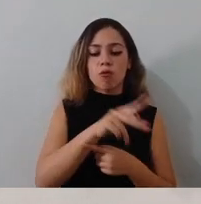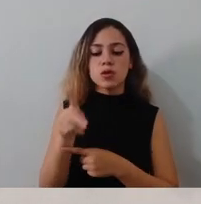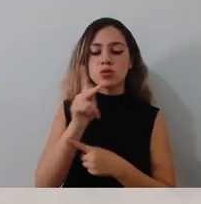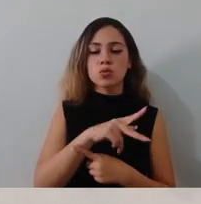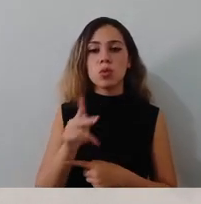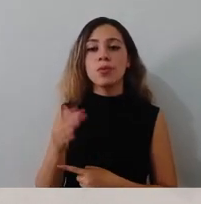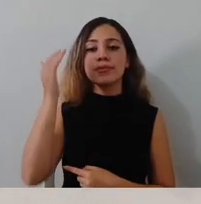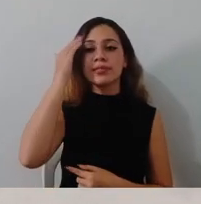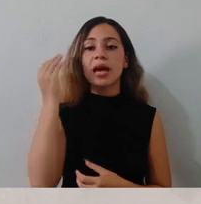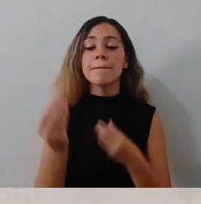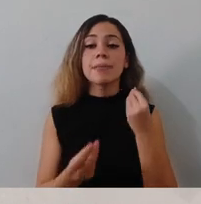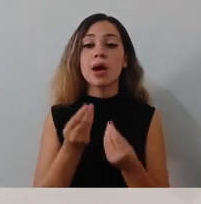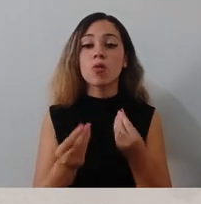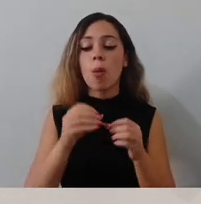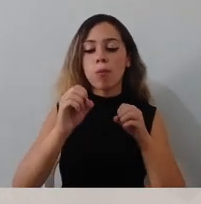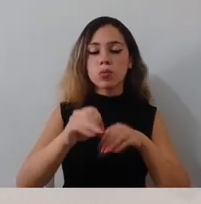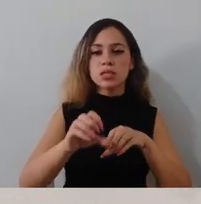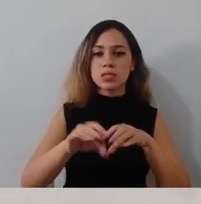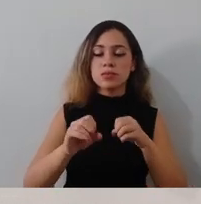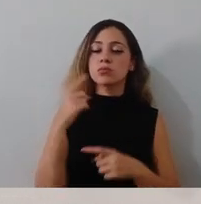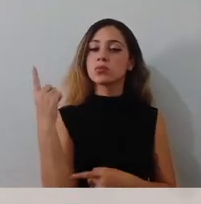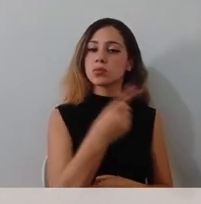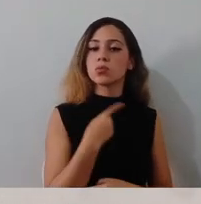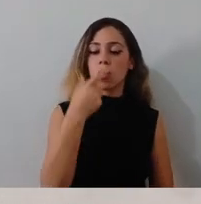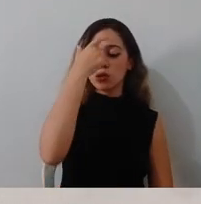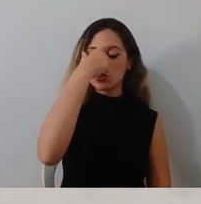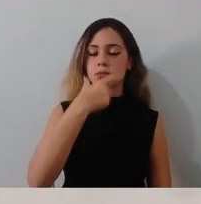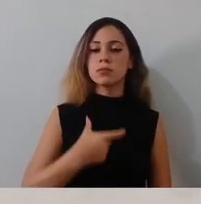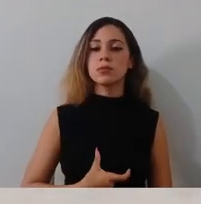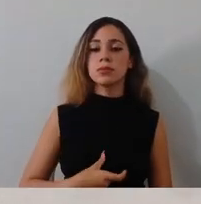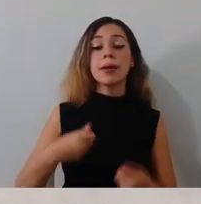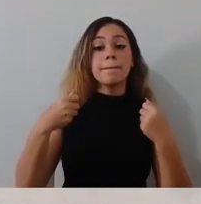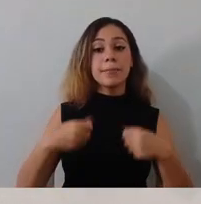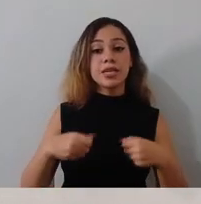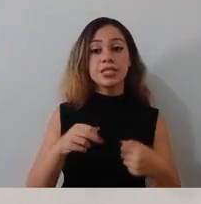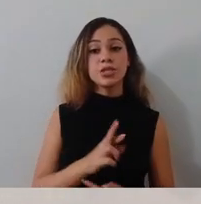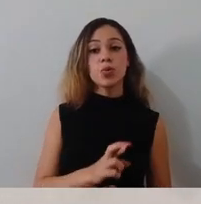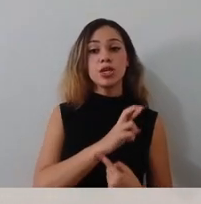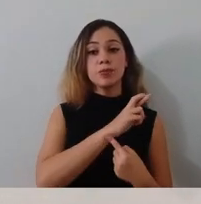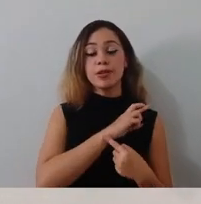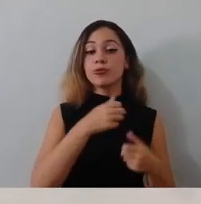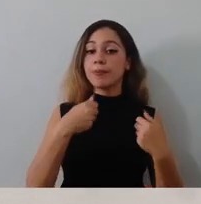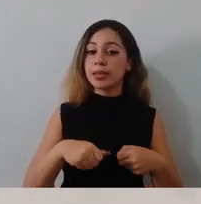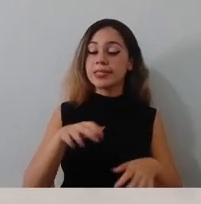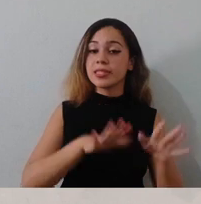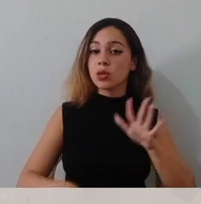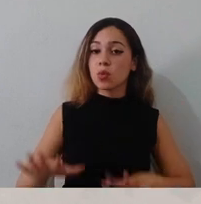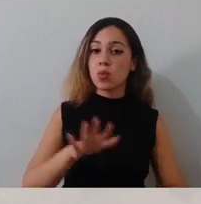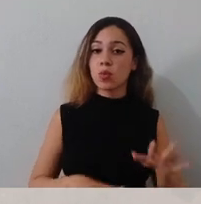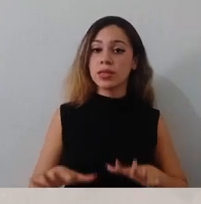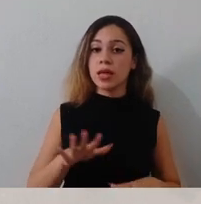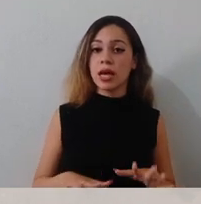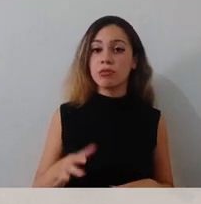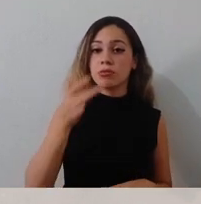professores saibam que são seres humanos, nós somos humanos, e para que tenham também cuidado, né? Porque